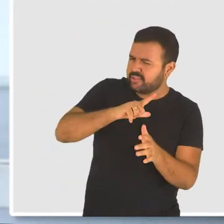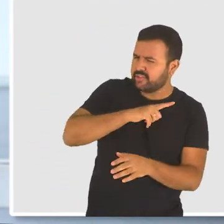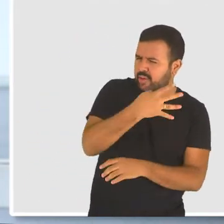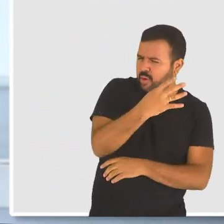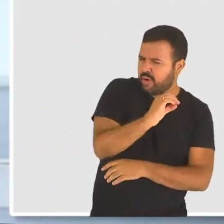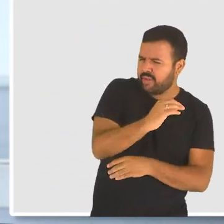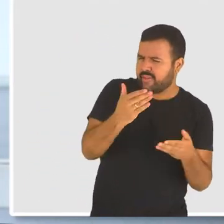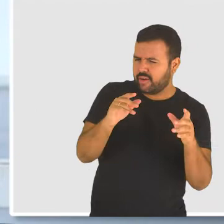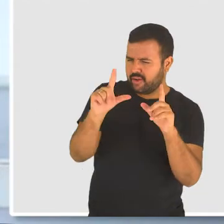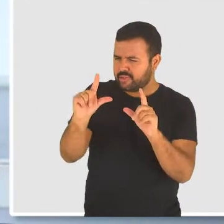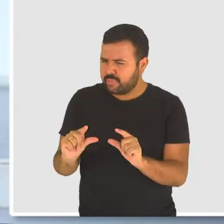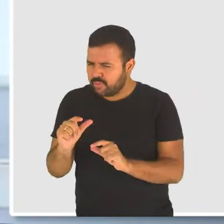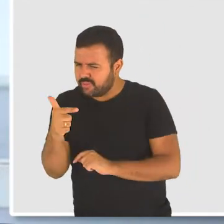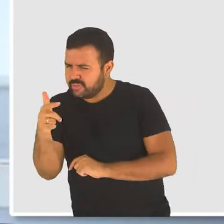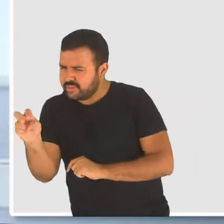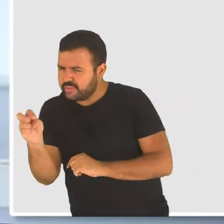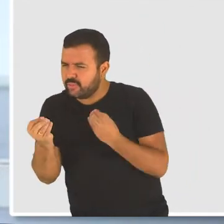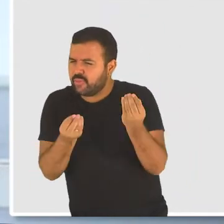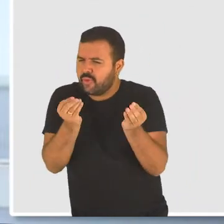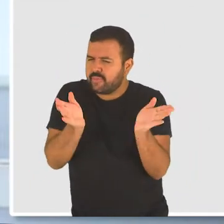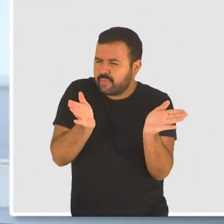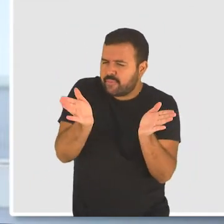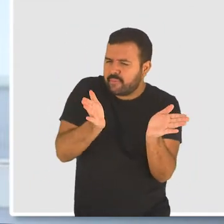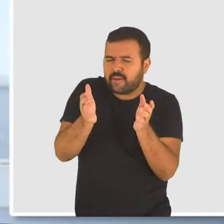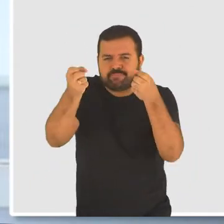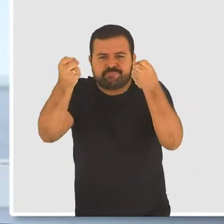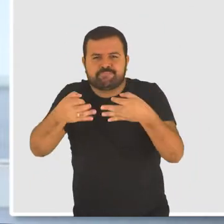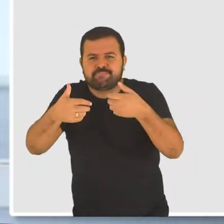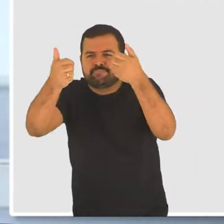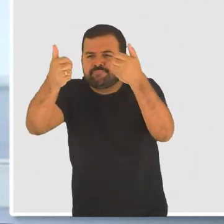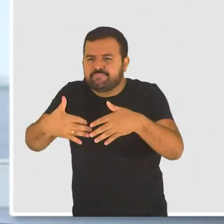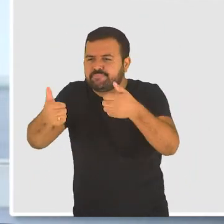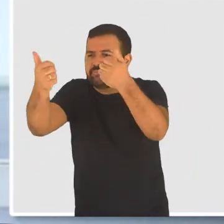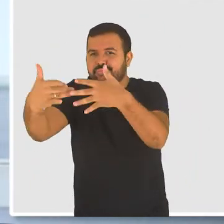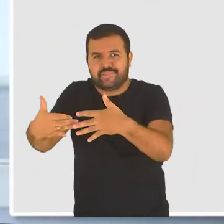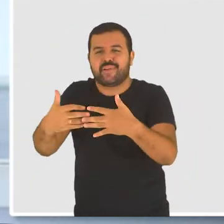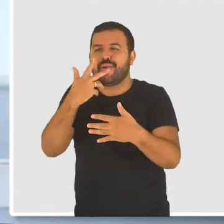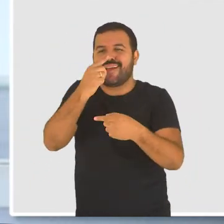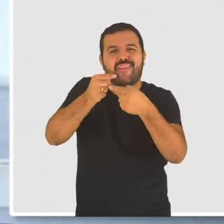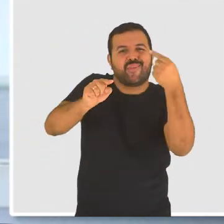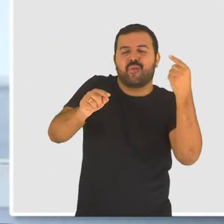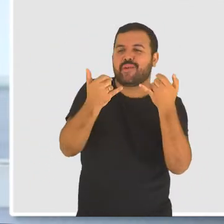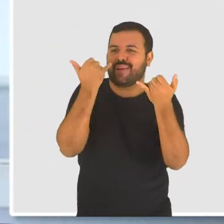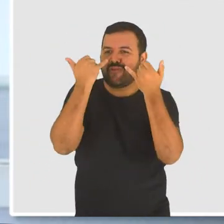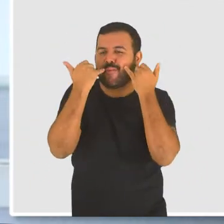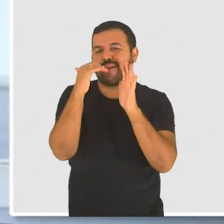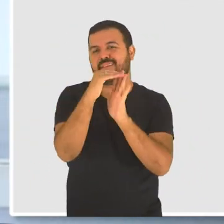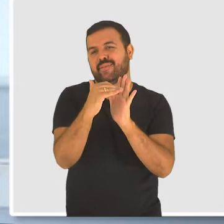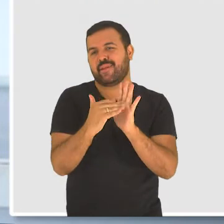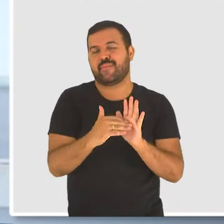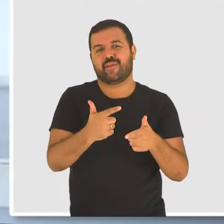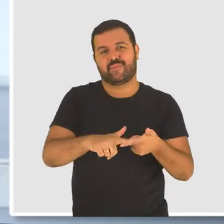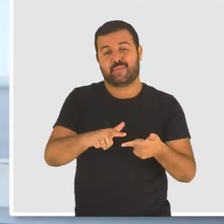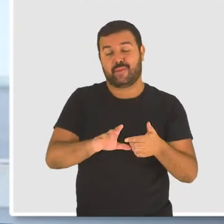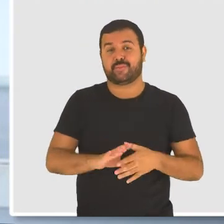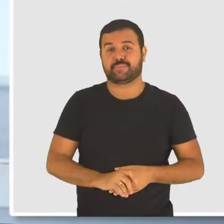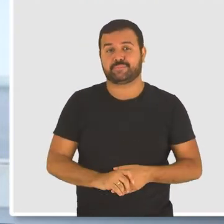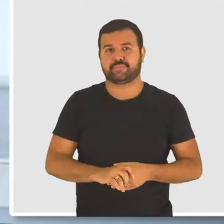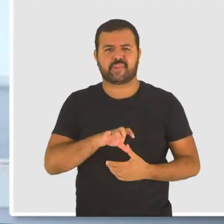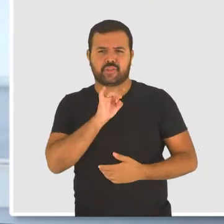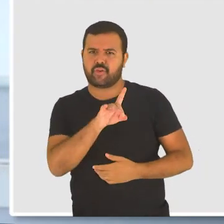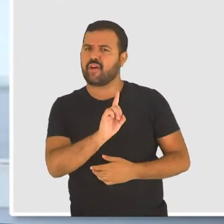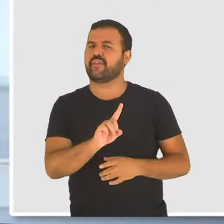coerente com os dados do problema? E não só isso, o modo como ele solucionou